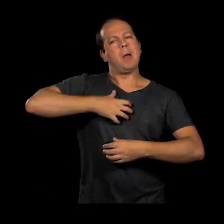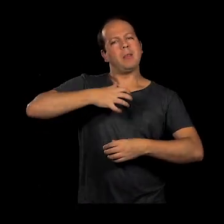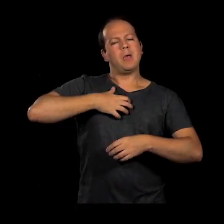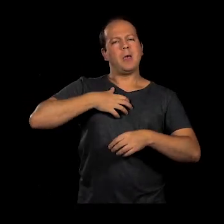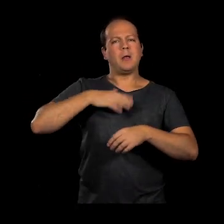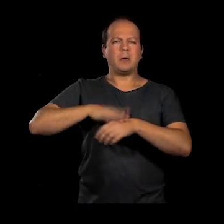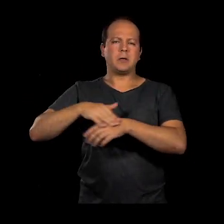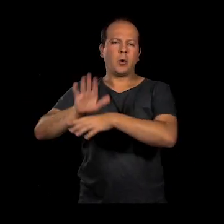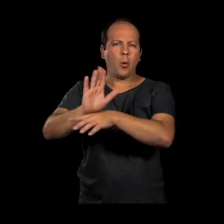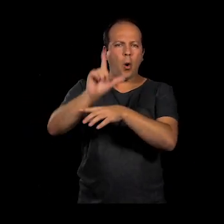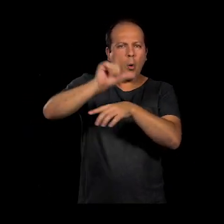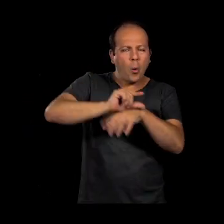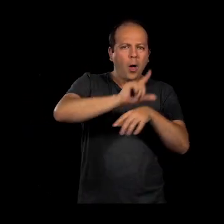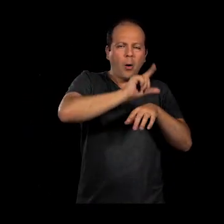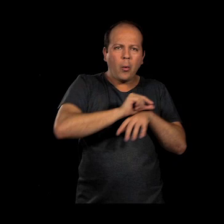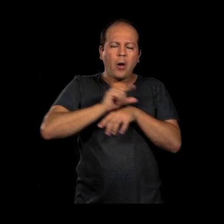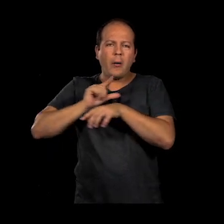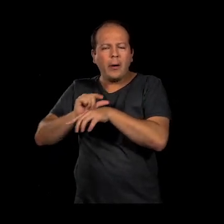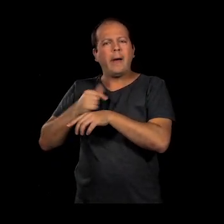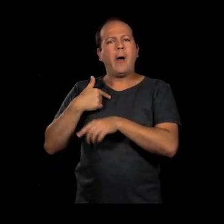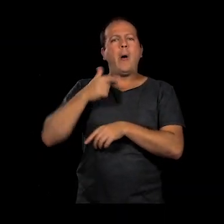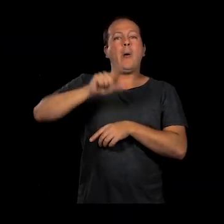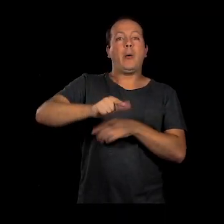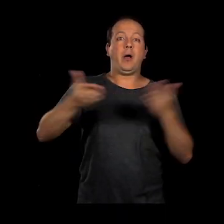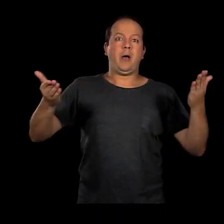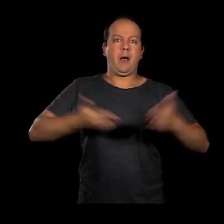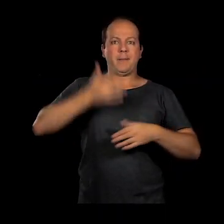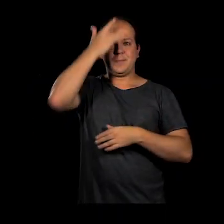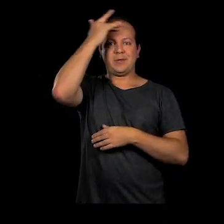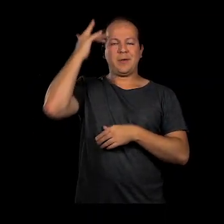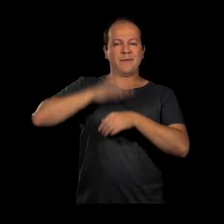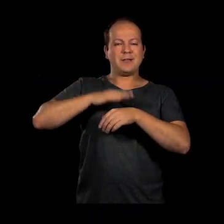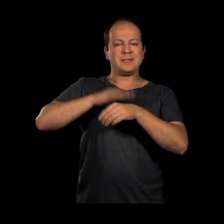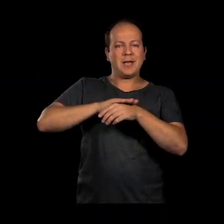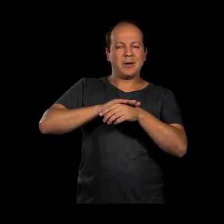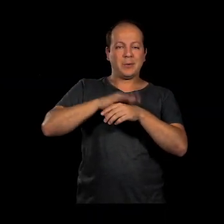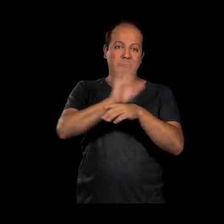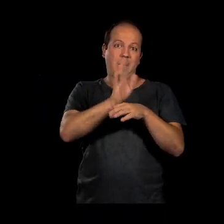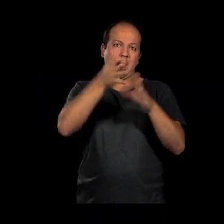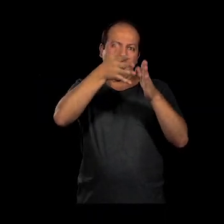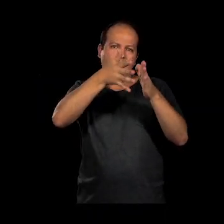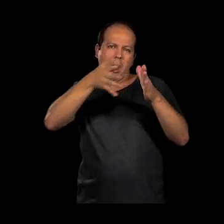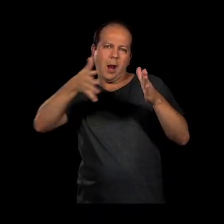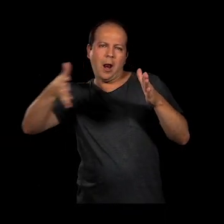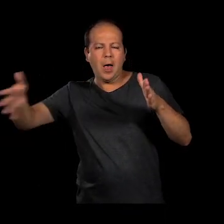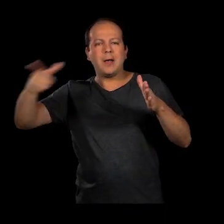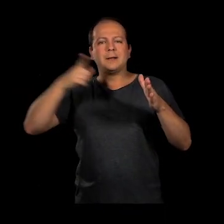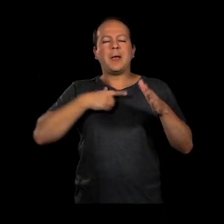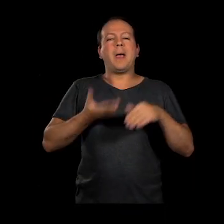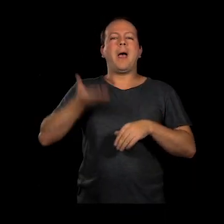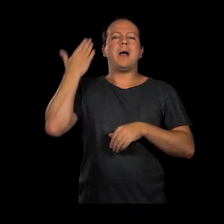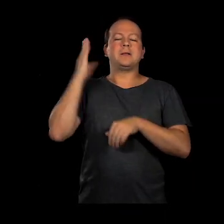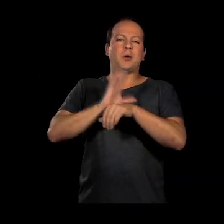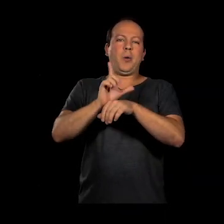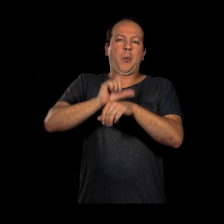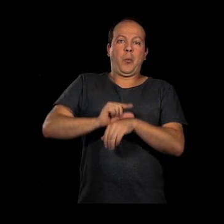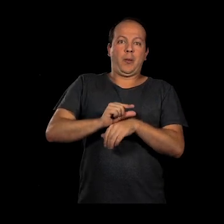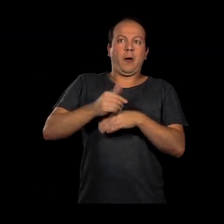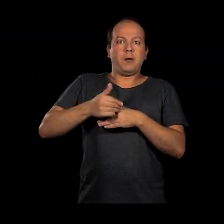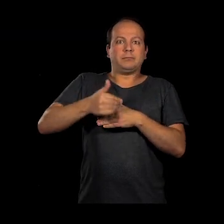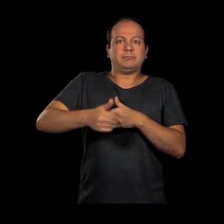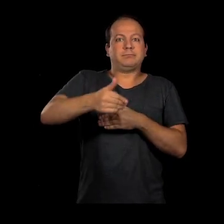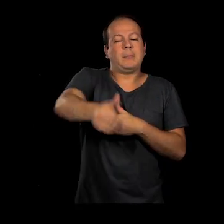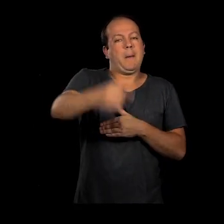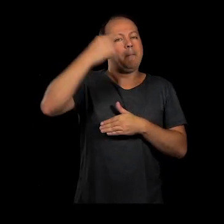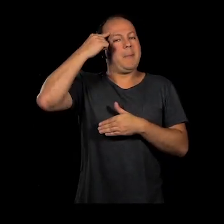realizando curtas e esses curtas transformaram as pessoas que estão hoje na frente fazendo séries longas, passaram ali pelos curtas, isso é inevitável. Então não dá